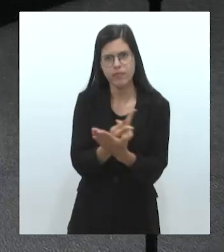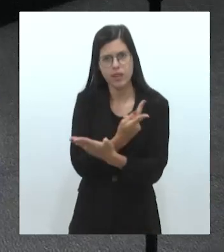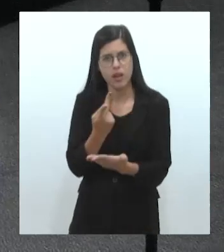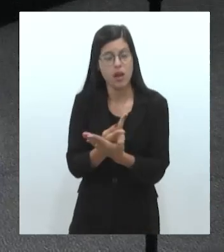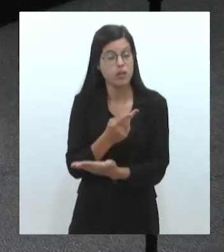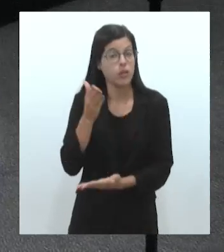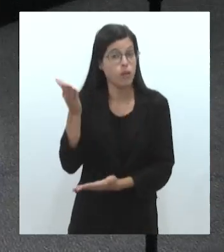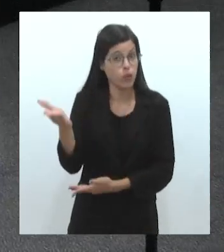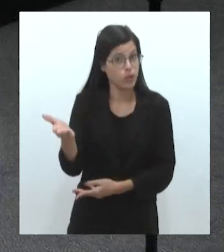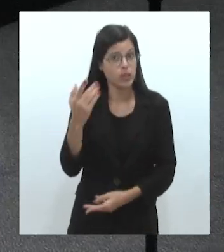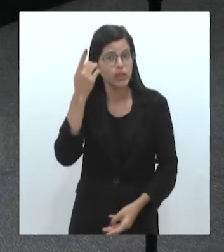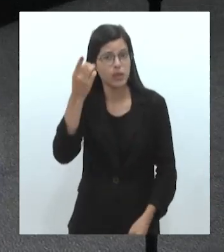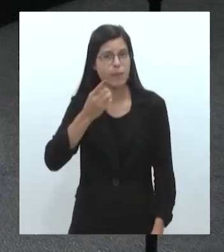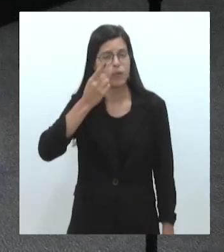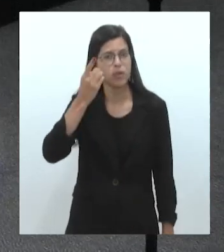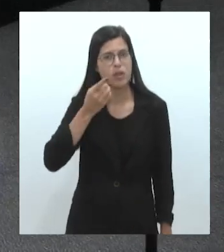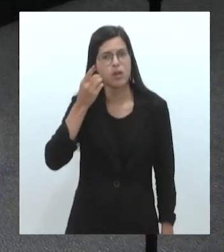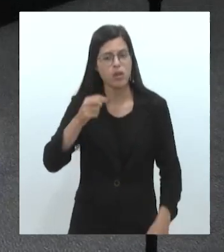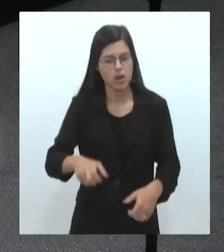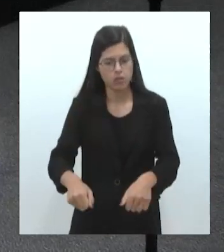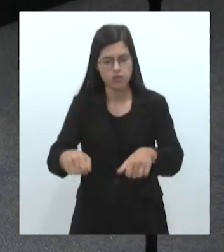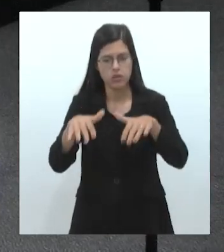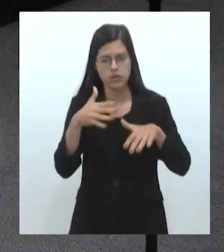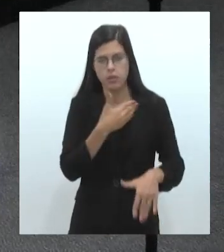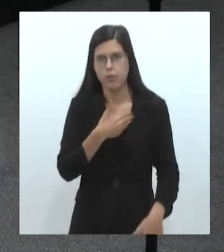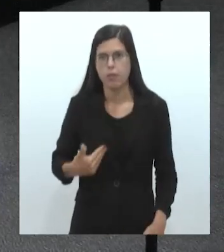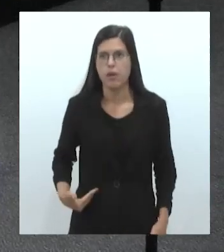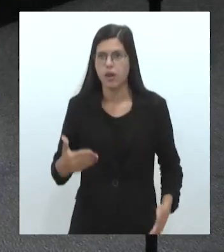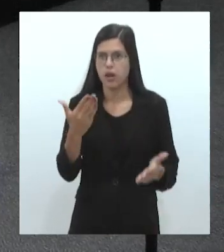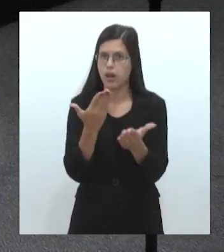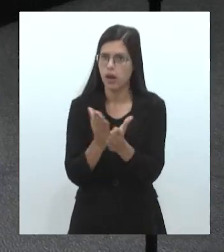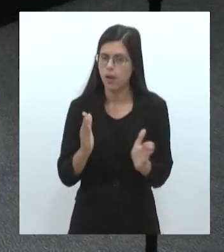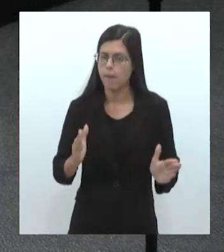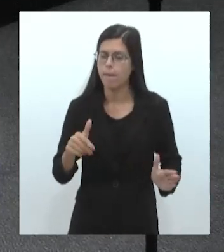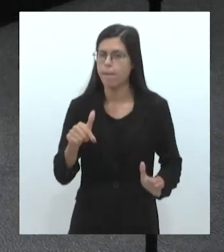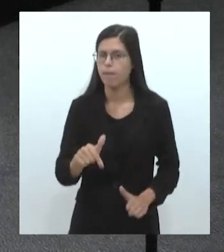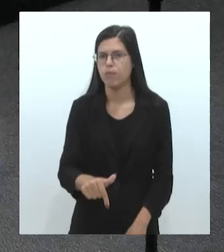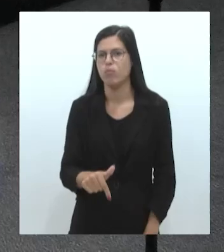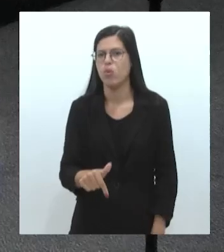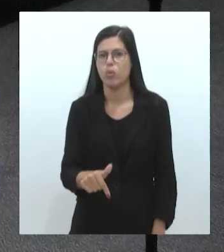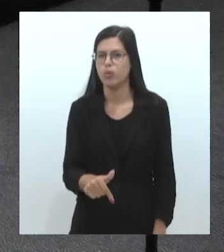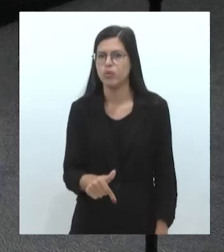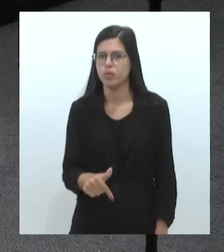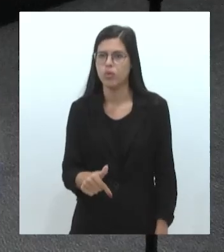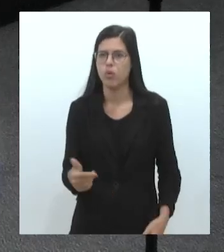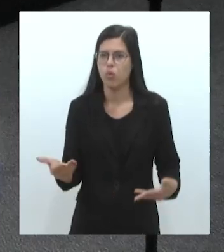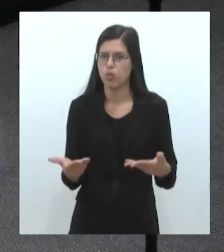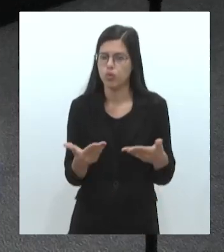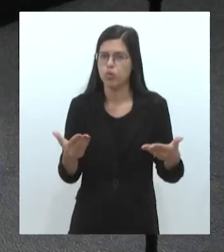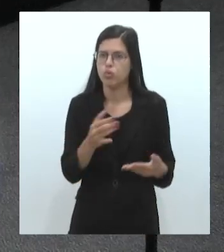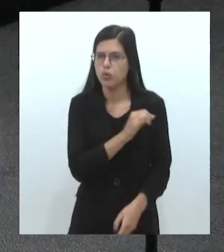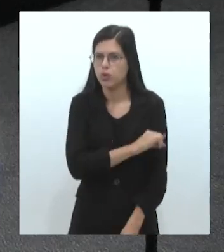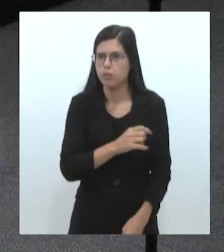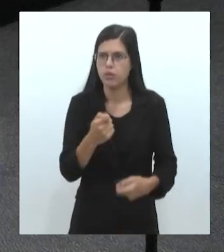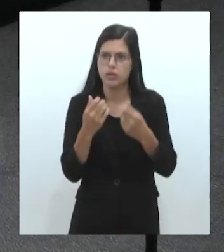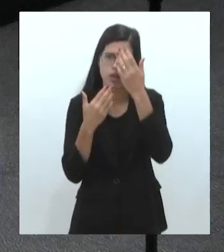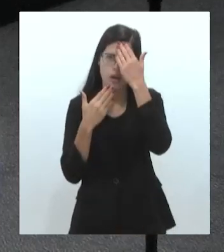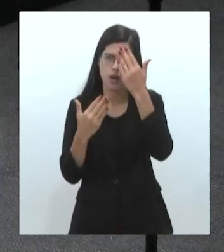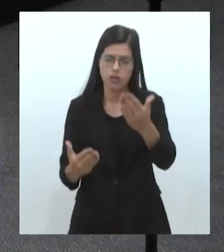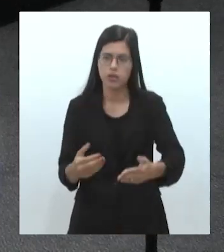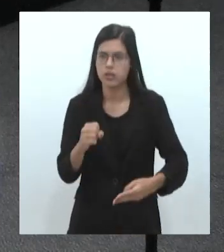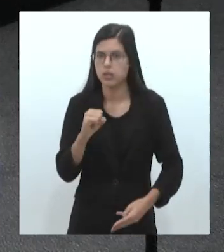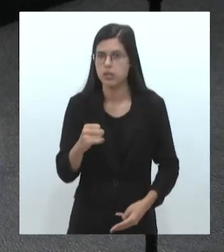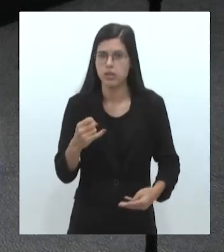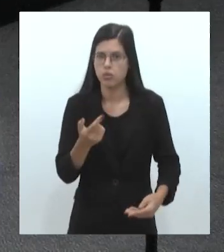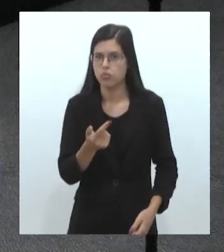Vossa Excelência, nas audiências públicas, que acabou com essa farra. E hoje o Rio tem que lhe agradecer. Porque se não tem